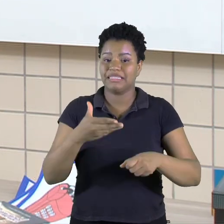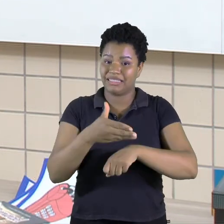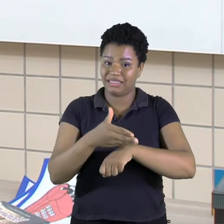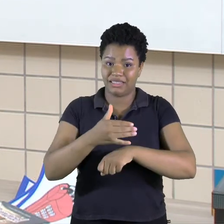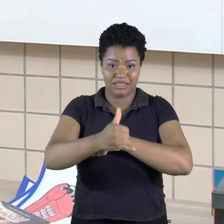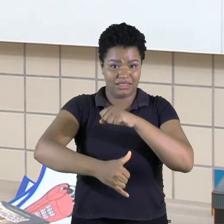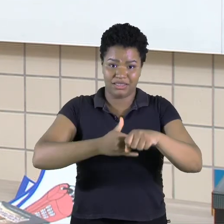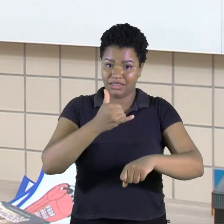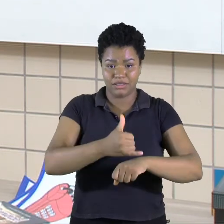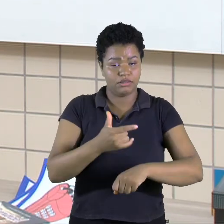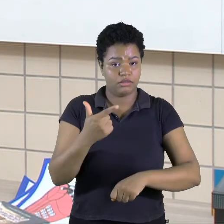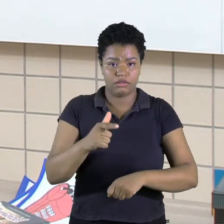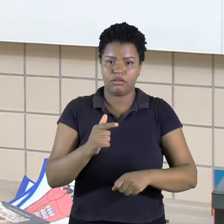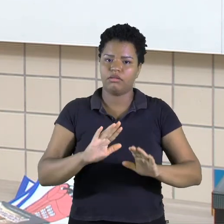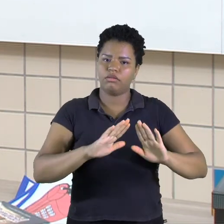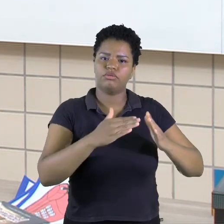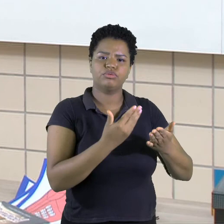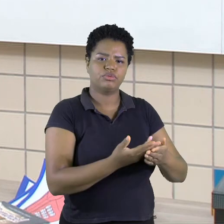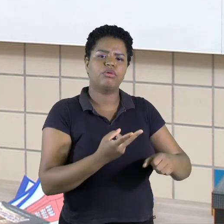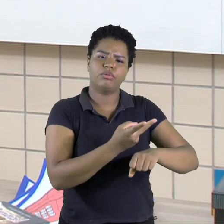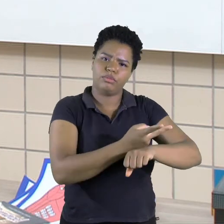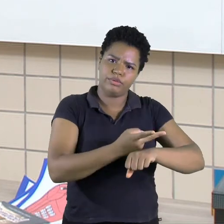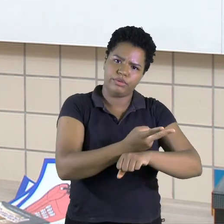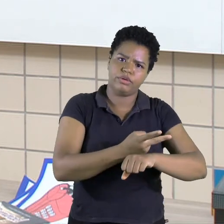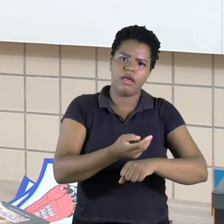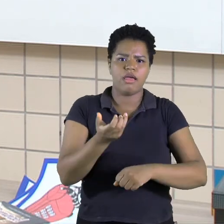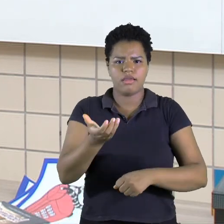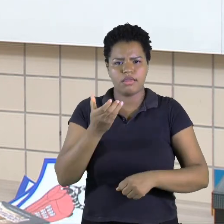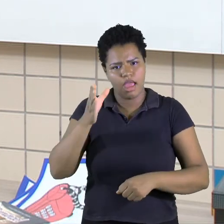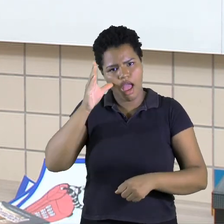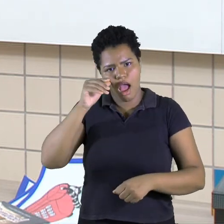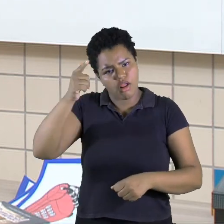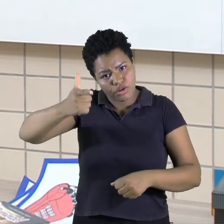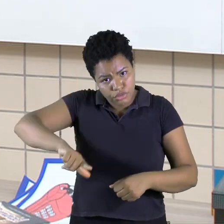a tua escola. Quer assistir a aula novamente? Procure o canal do